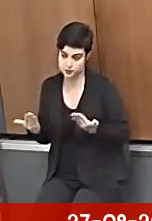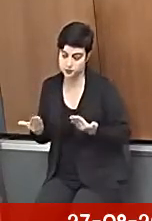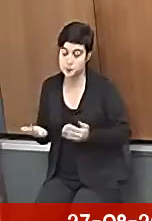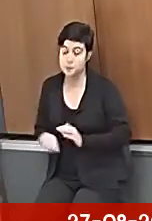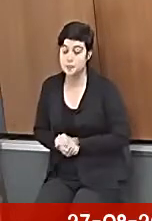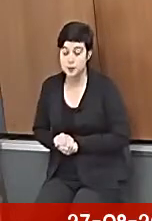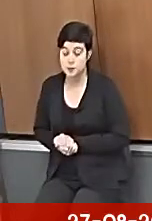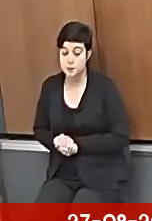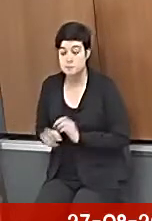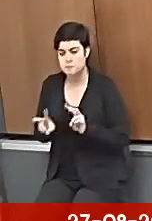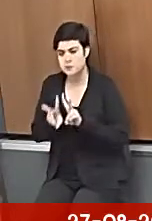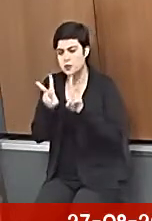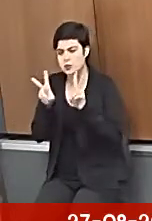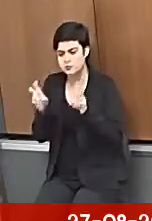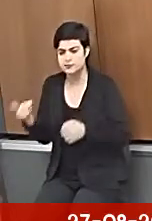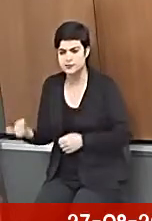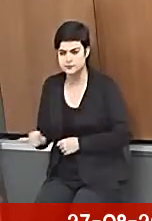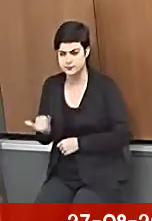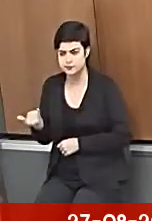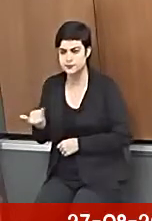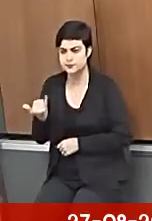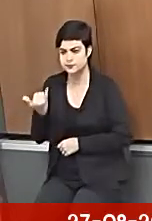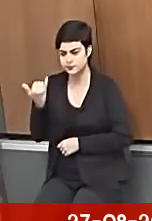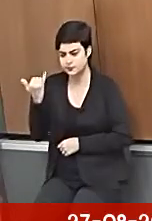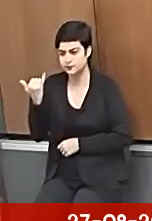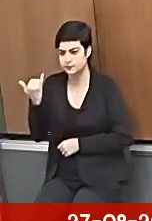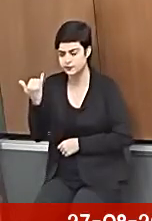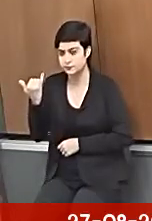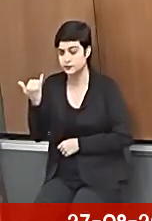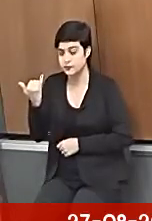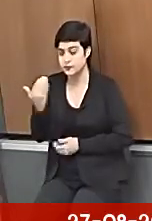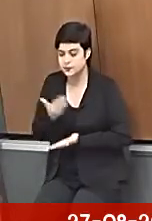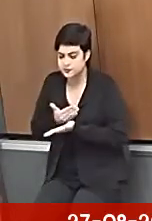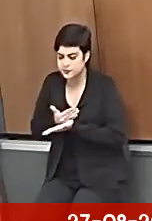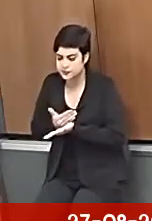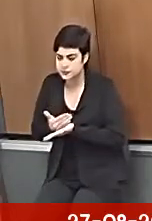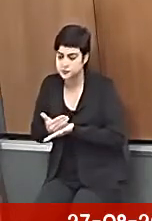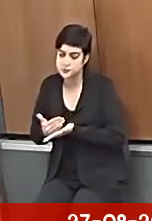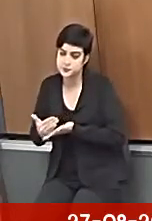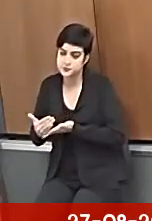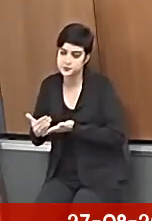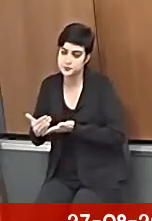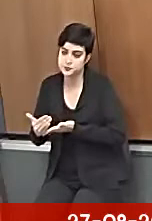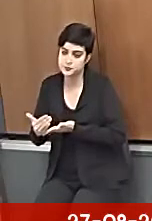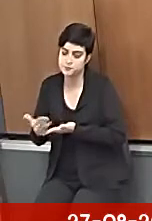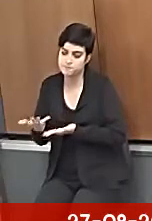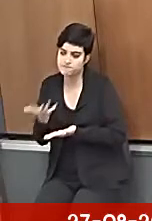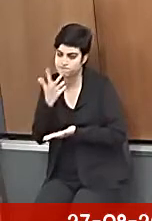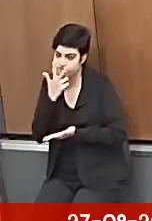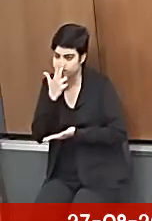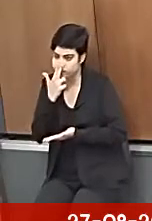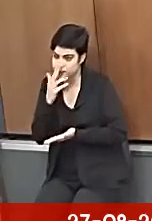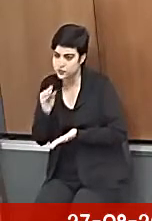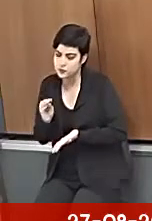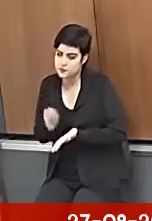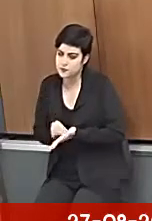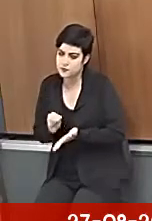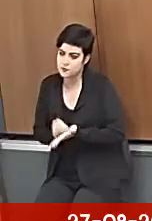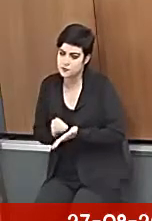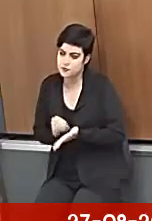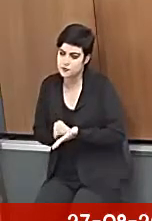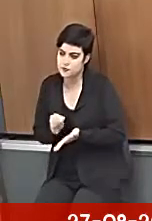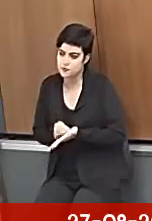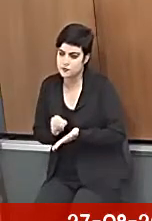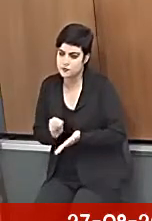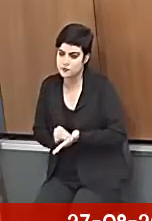importante eu pra começar diria que sente falta chegou no momento certo